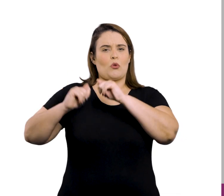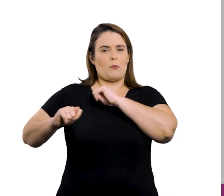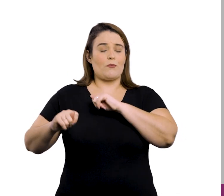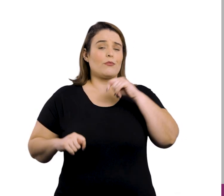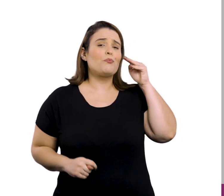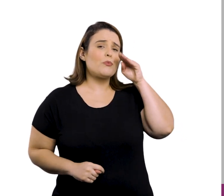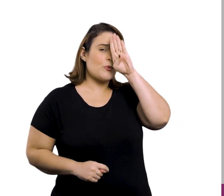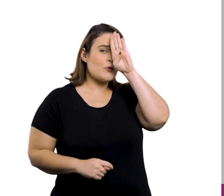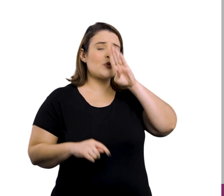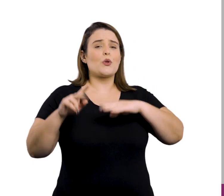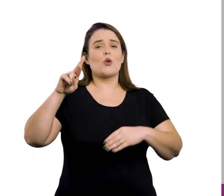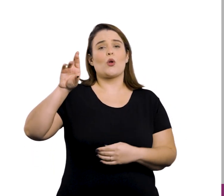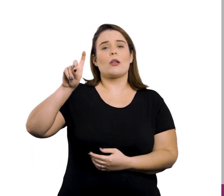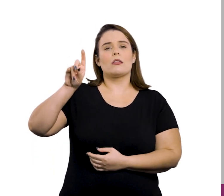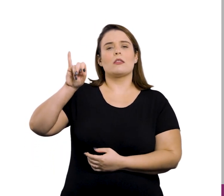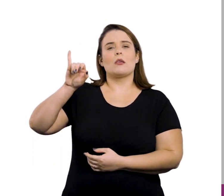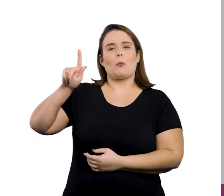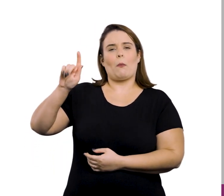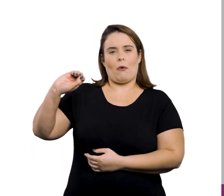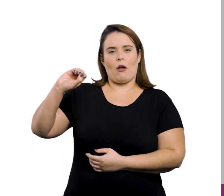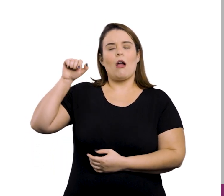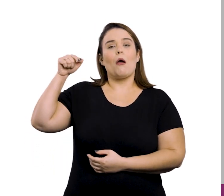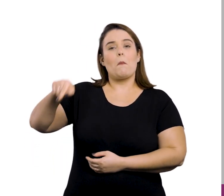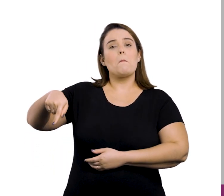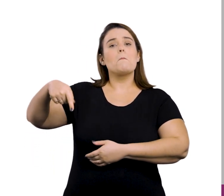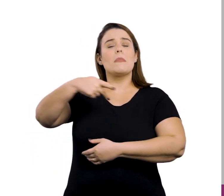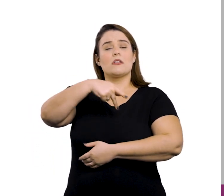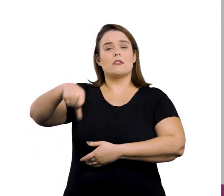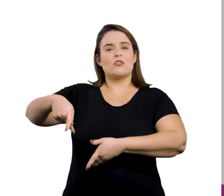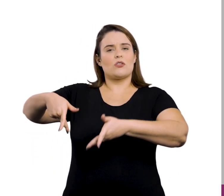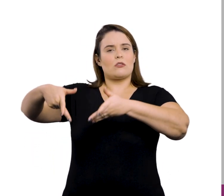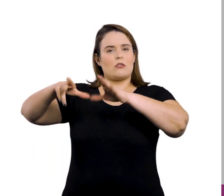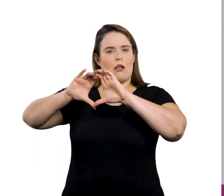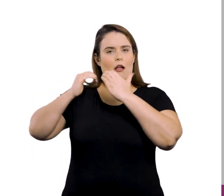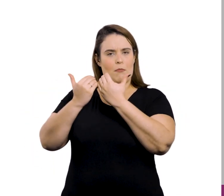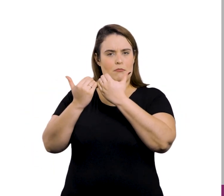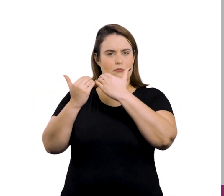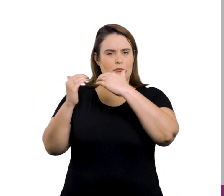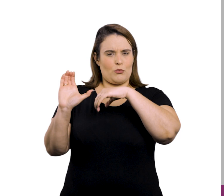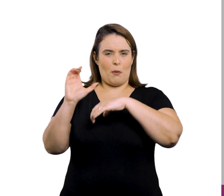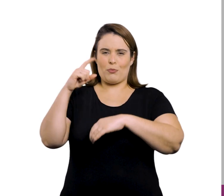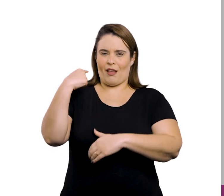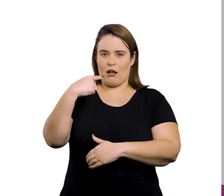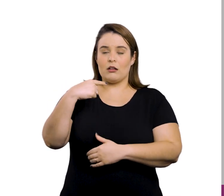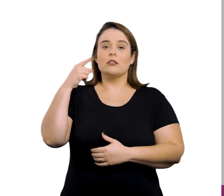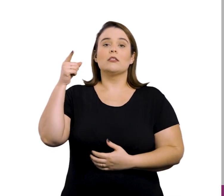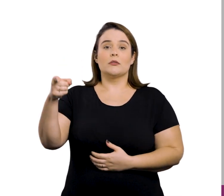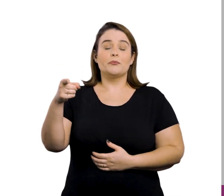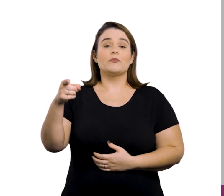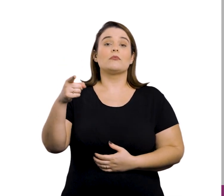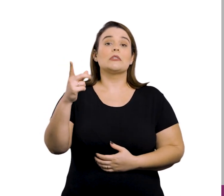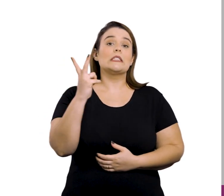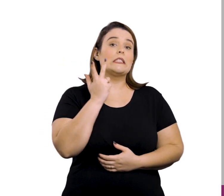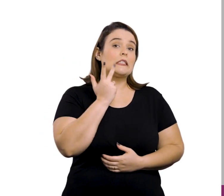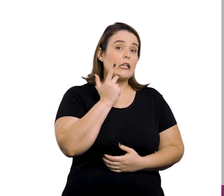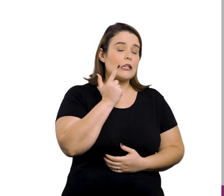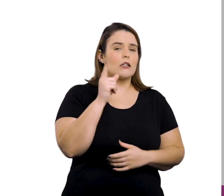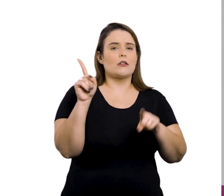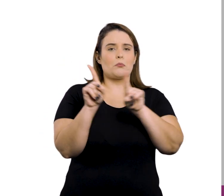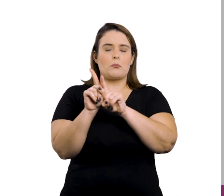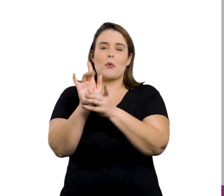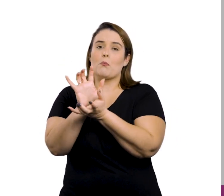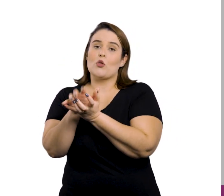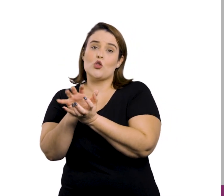Rodrigo Maia, presidente da Câmara dos Deputados, sempre reforçada por entidades empresariais, as redes do Ceará e